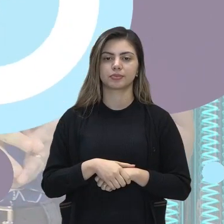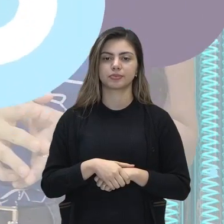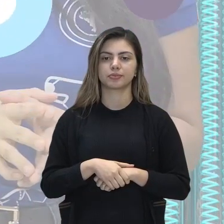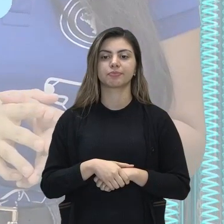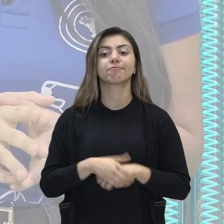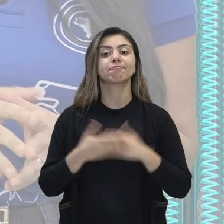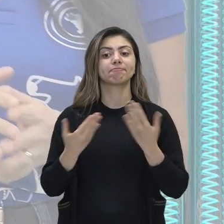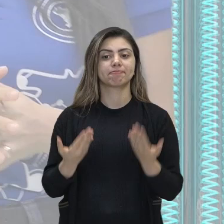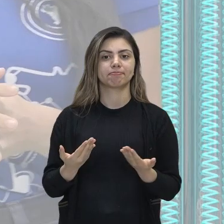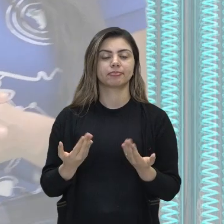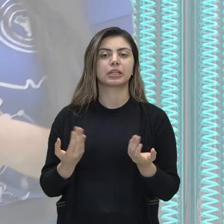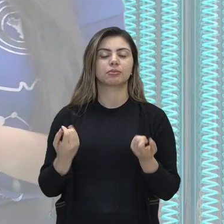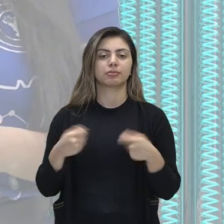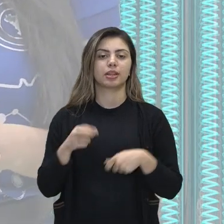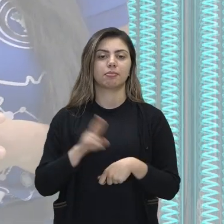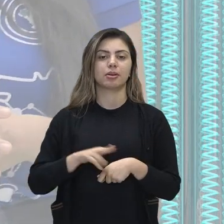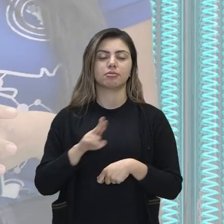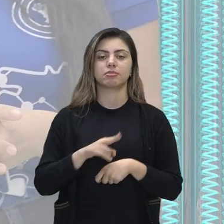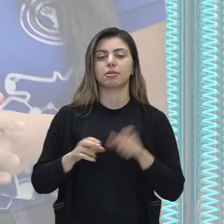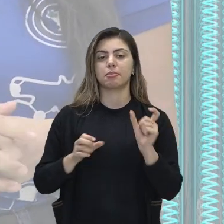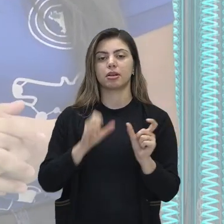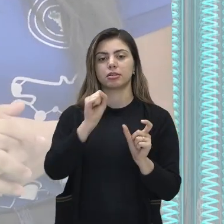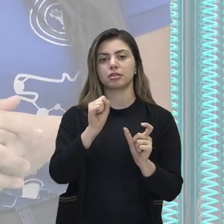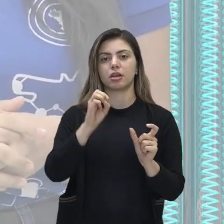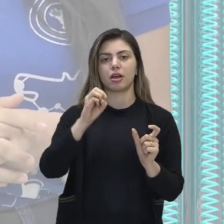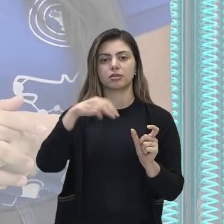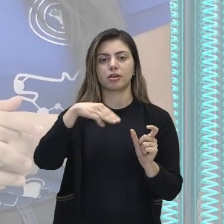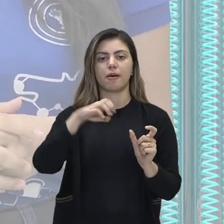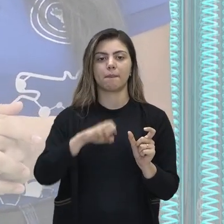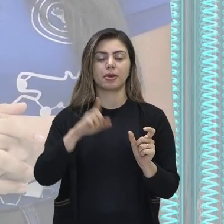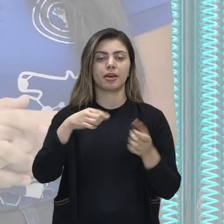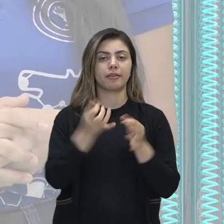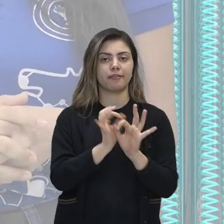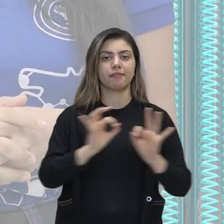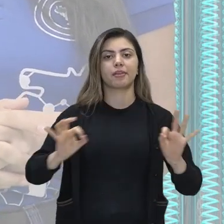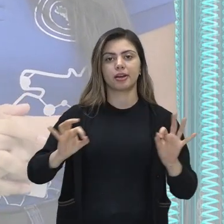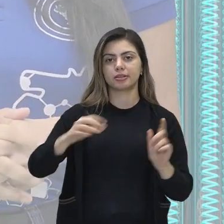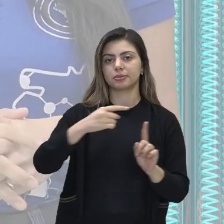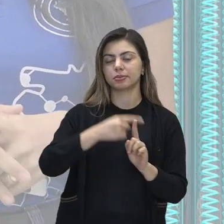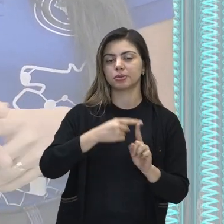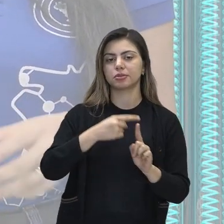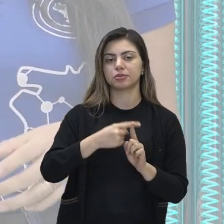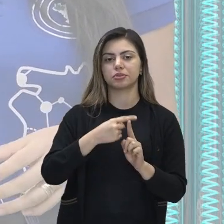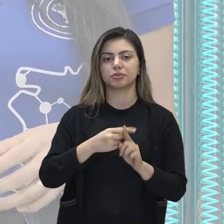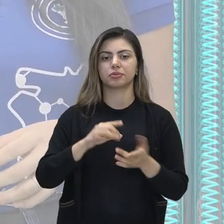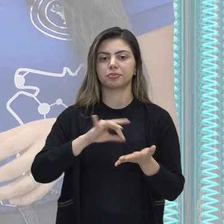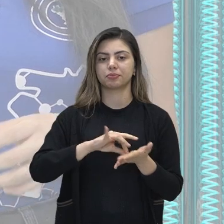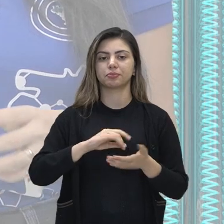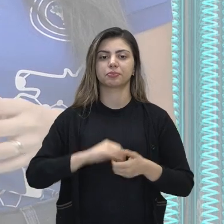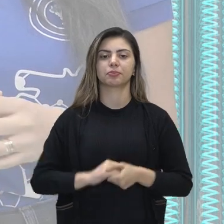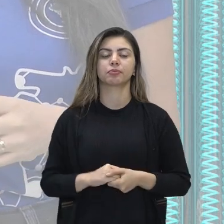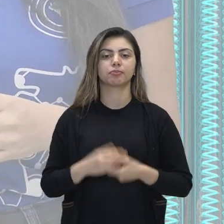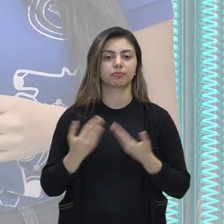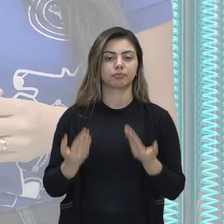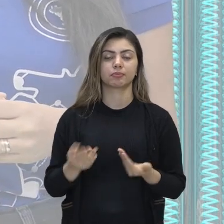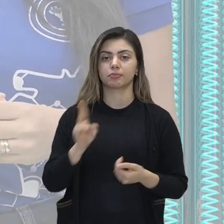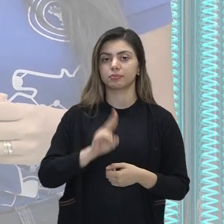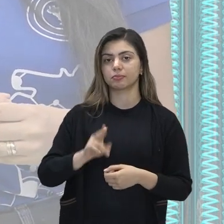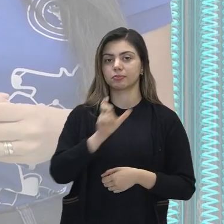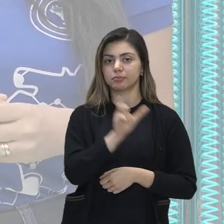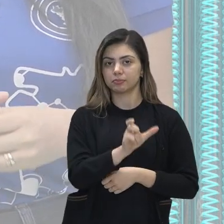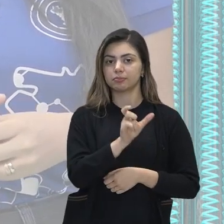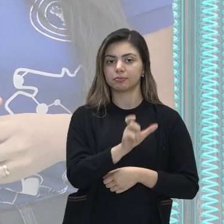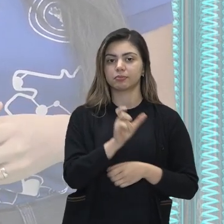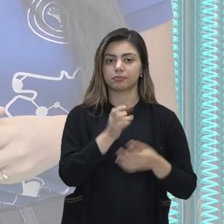Então, uso do some em frases afirmativas. Some. Usamos o some em